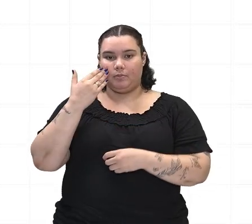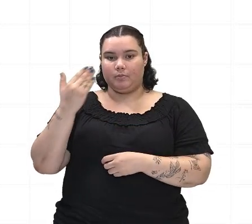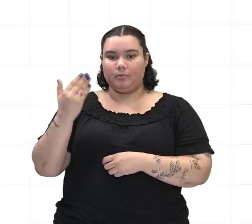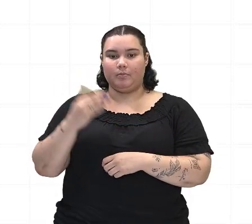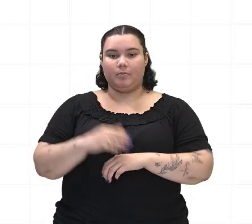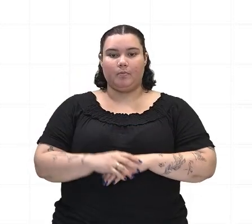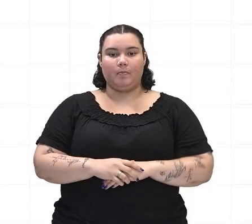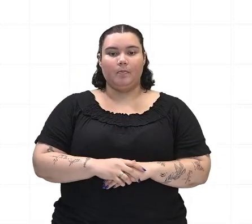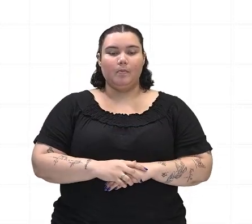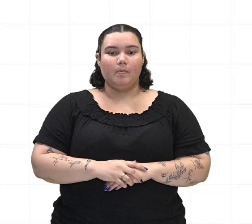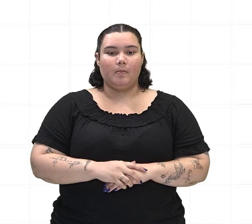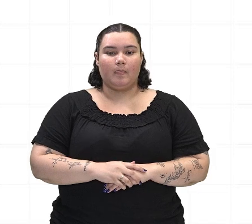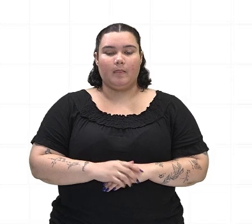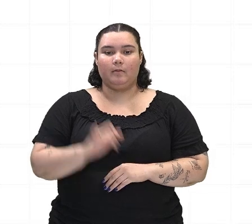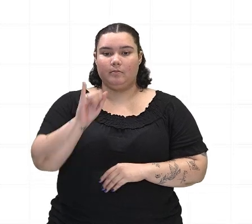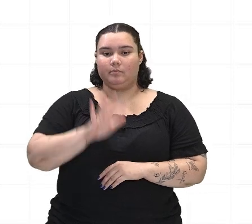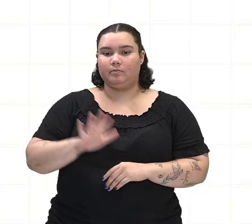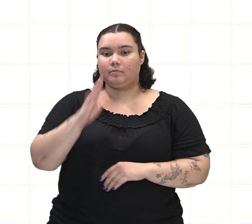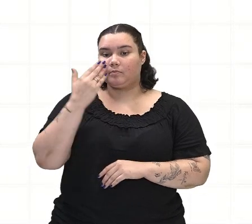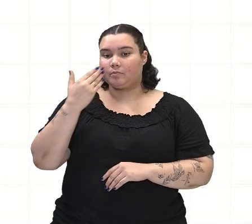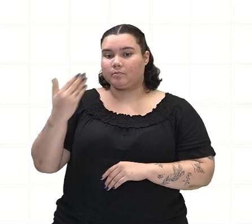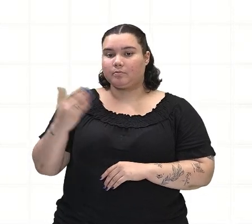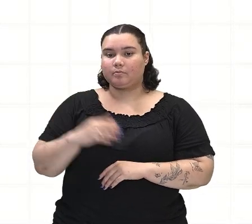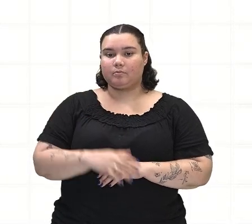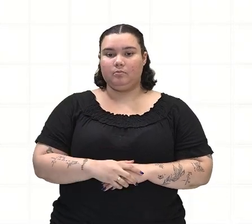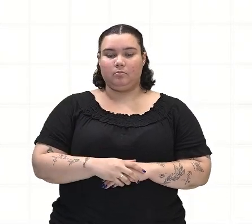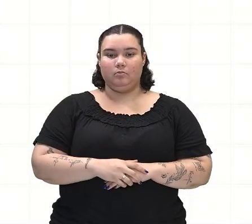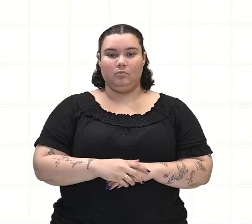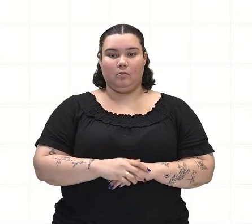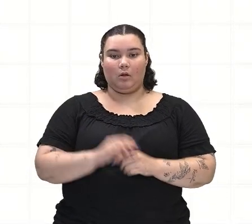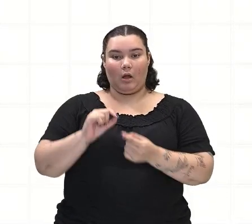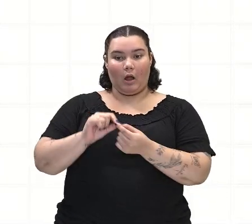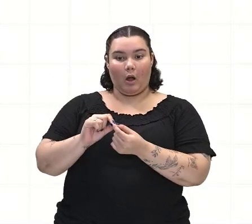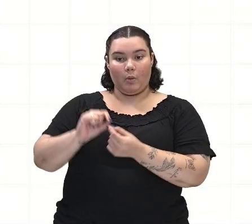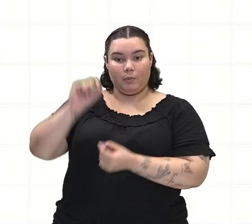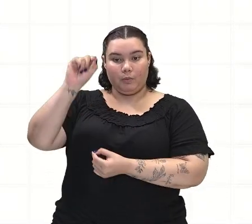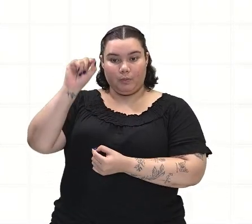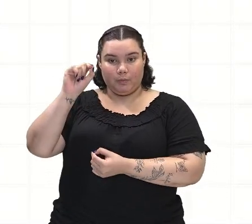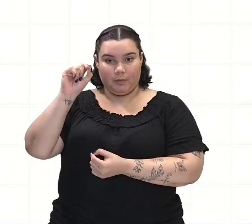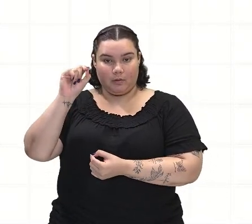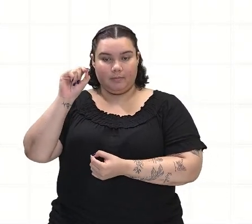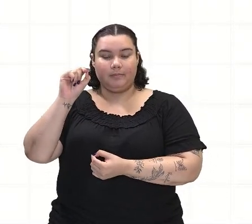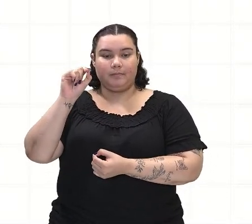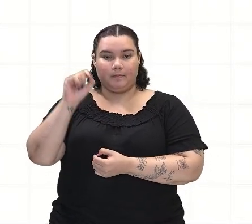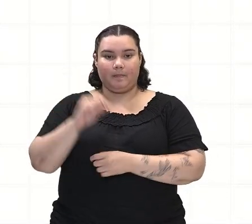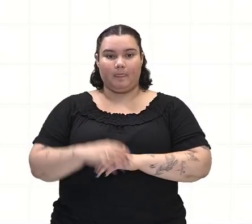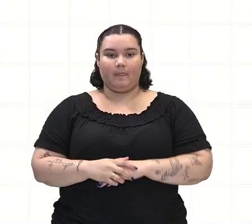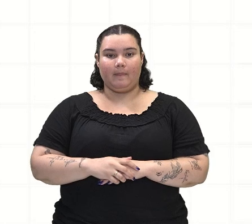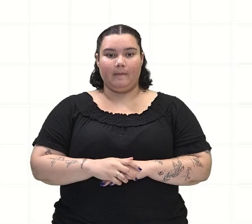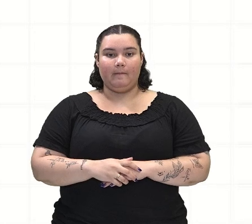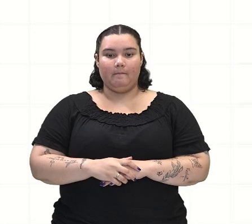abaixo. Então, olha só, ele diz assim, ó, que essa altura,